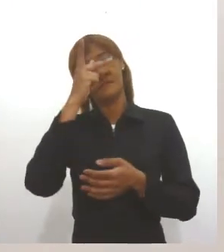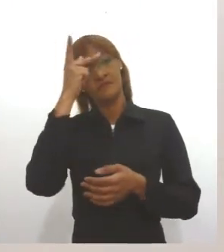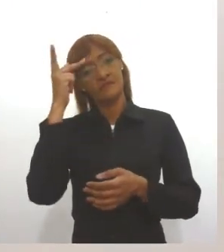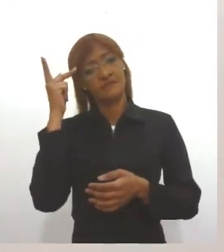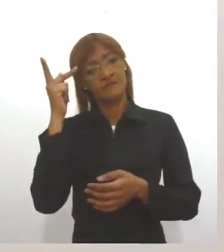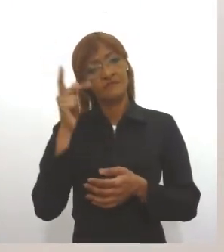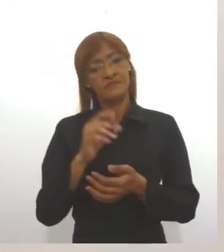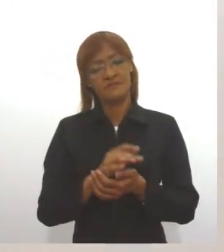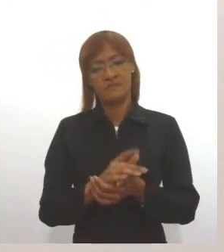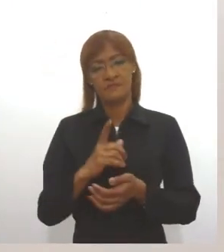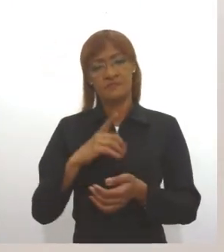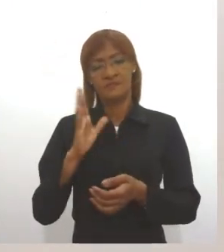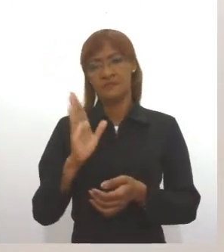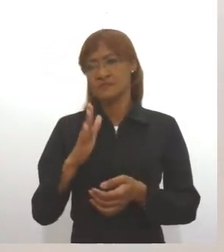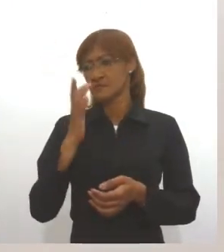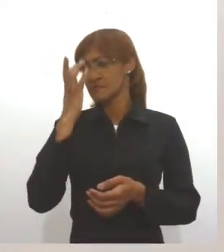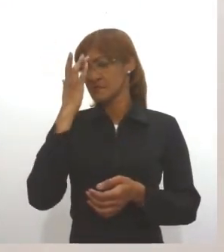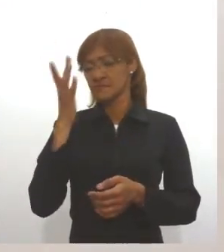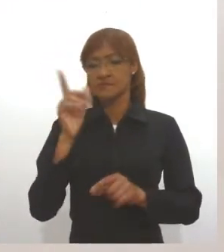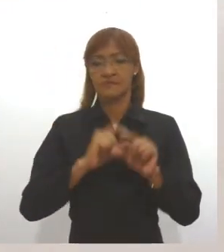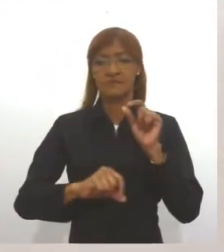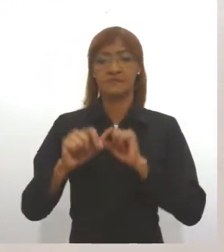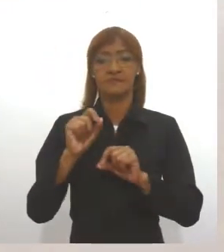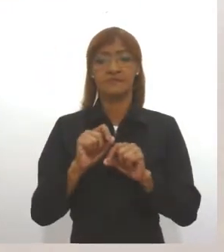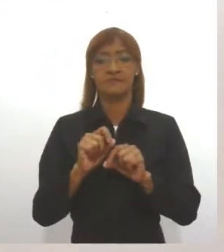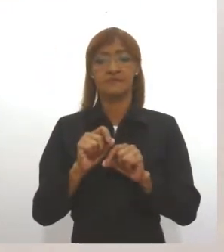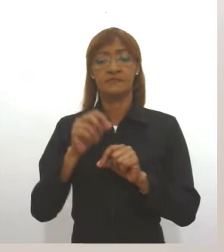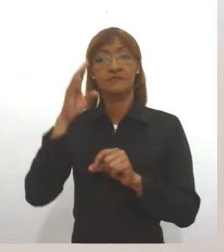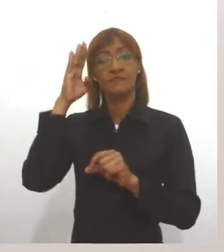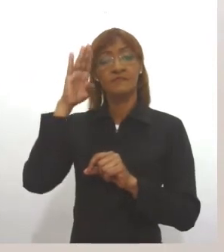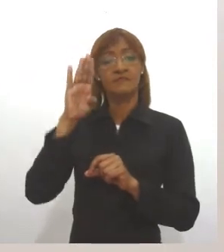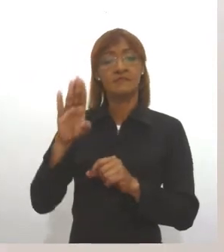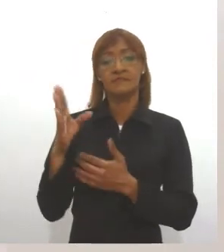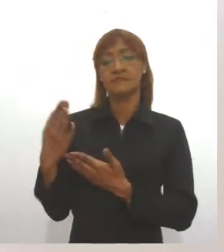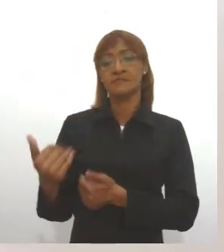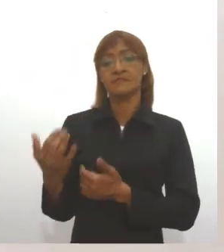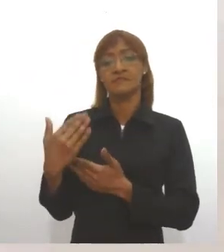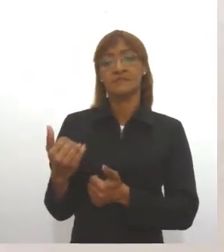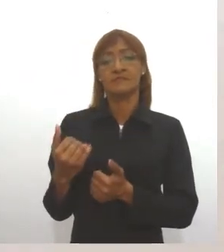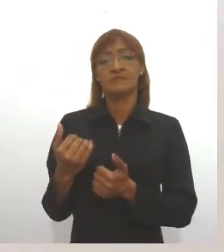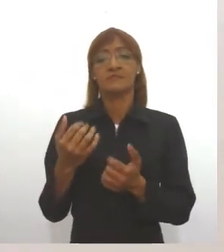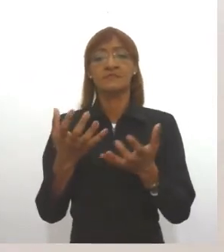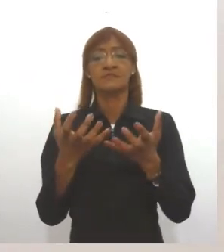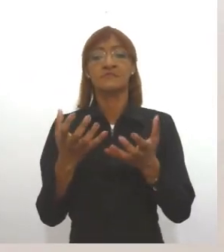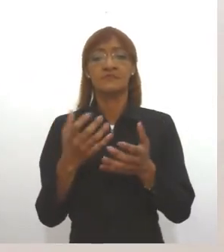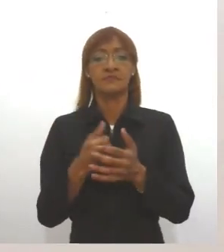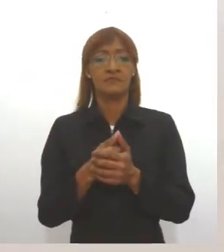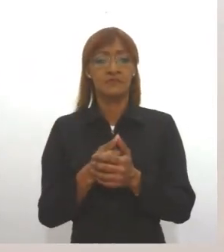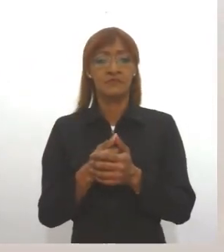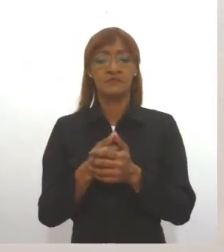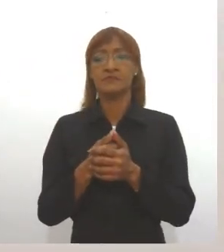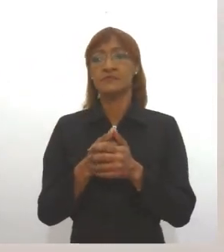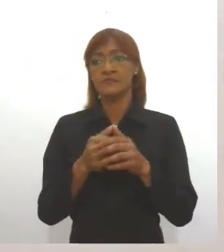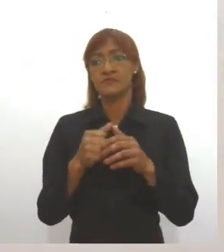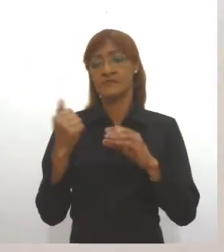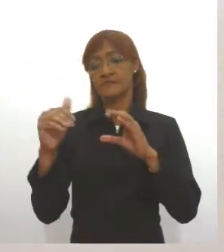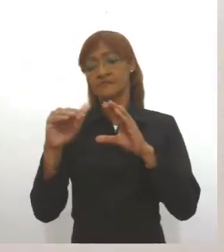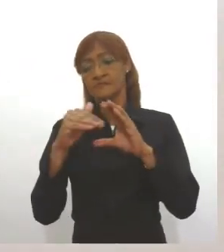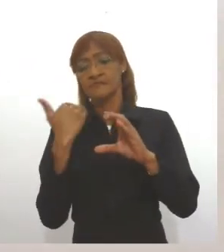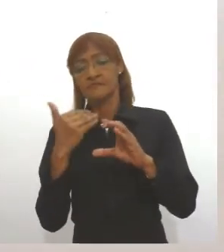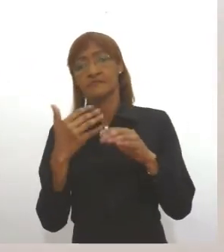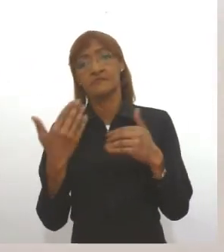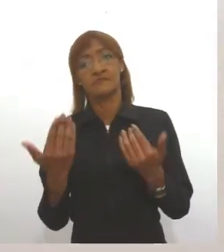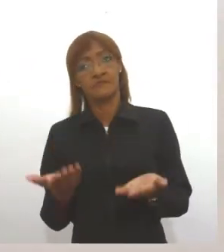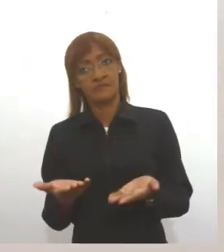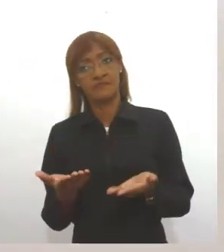com o canal tecnológico, né? Principalmente os jovens, talvez prefiram falar através de chat, através de e-mail. Então, tem essas